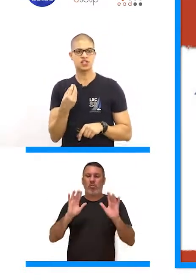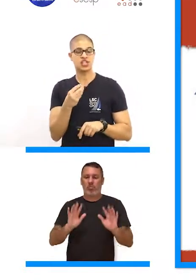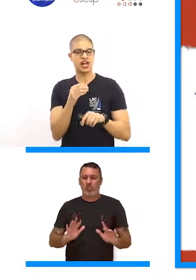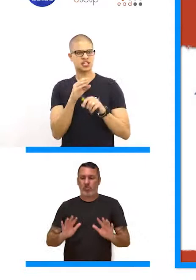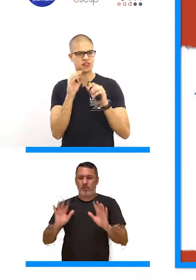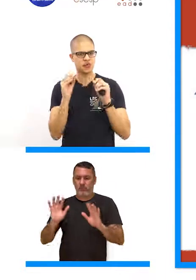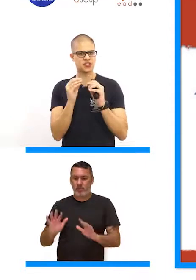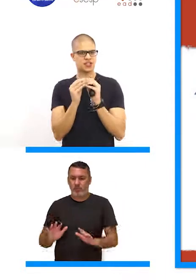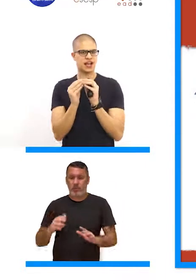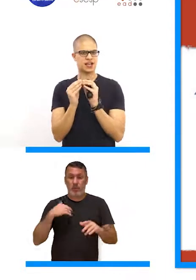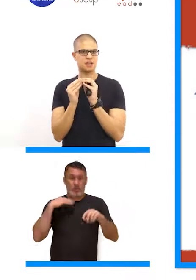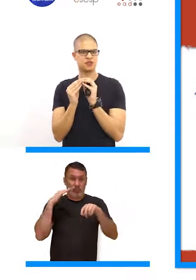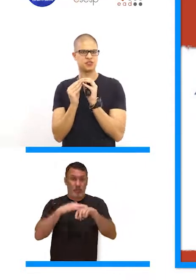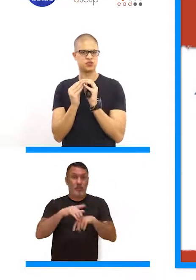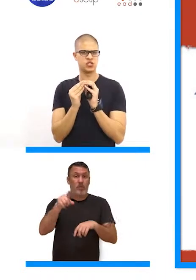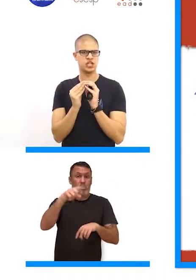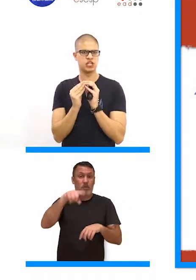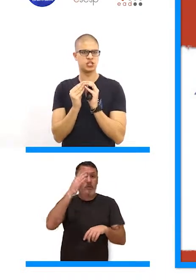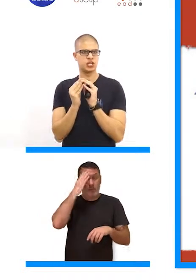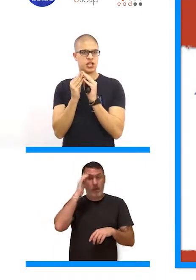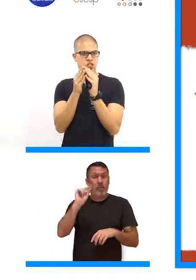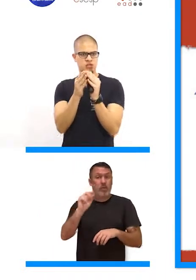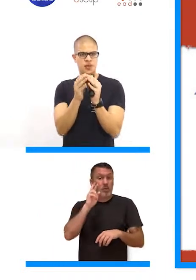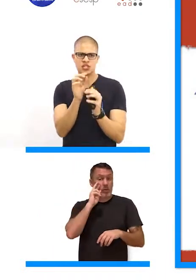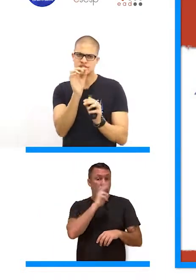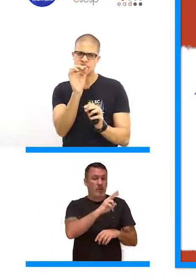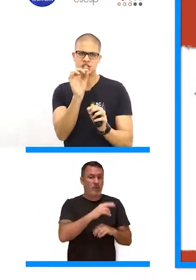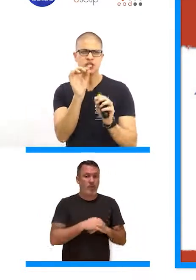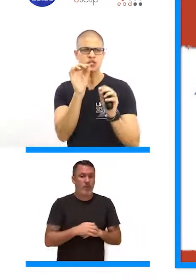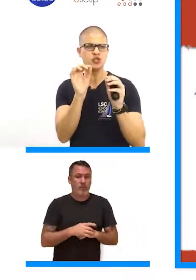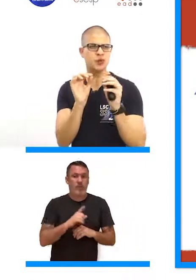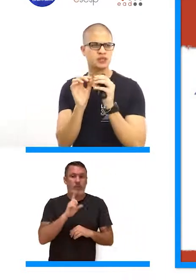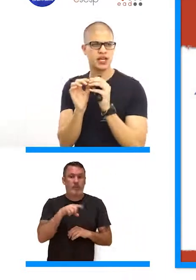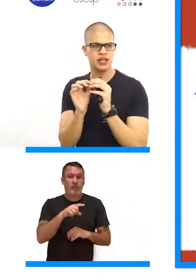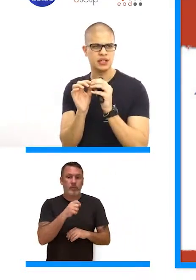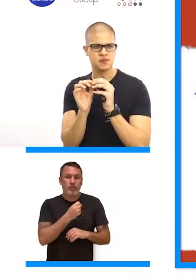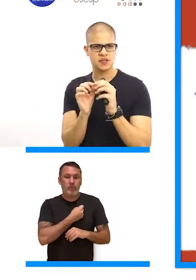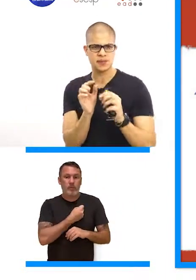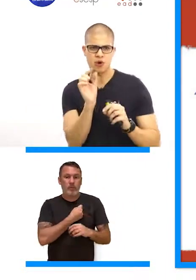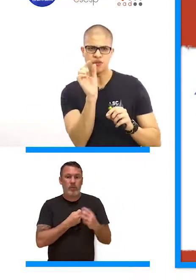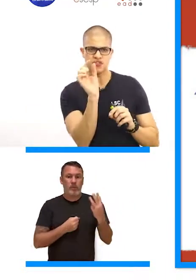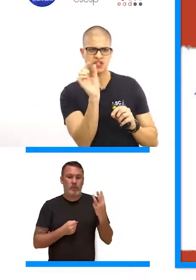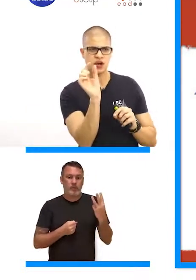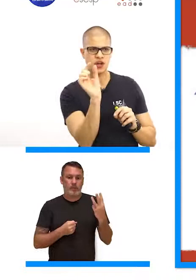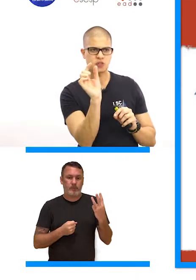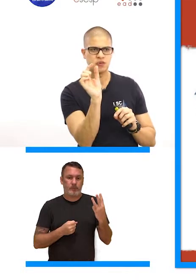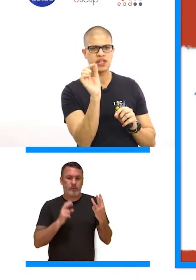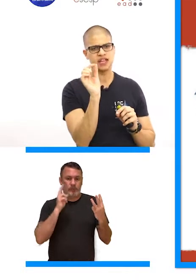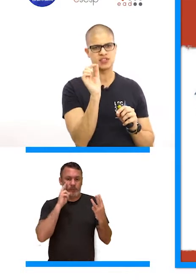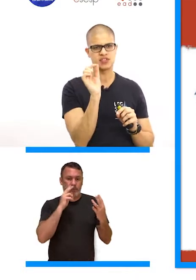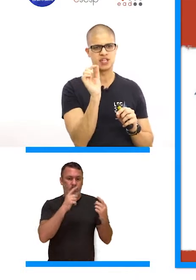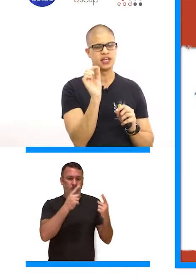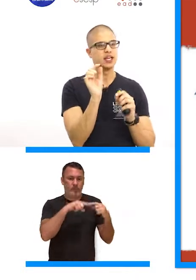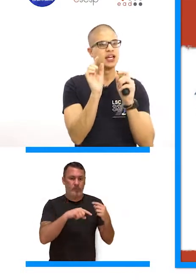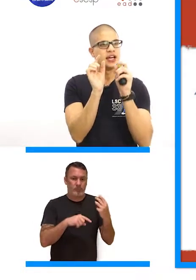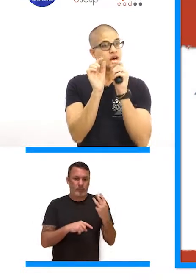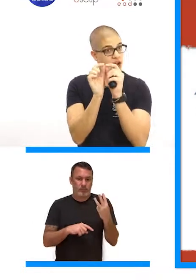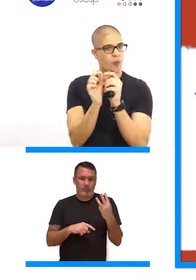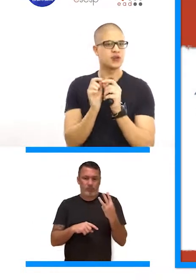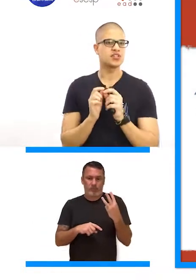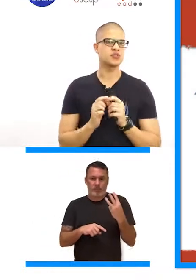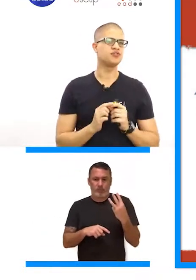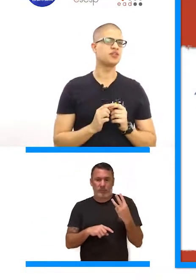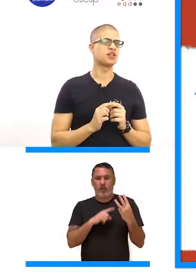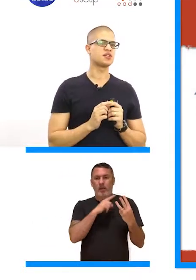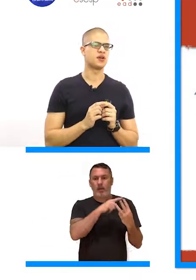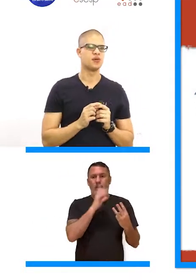que você já vou destacar aqui para você o seguinte, justamente a setinha de número 3. Perceba como eu fiz ali a correspondência. É